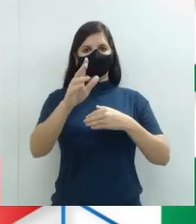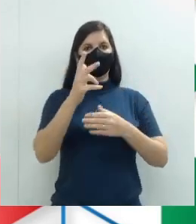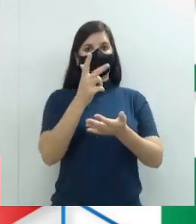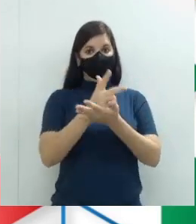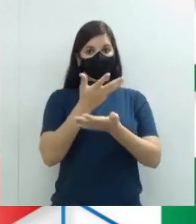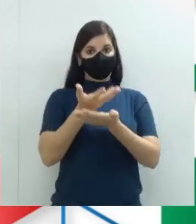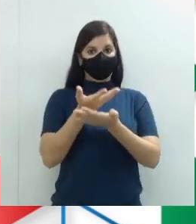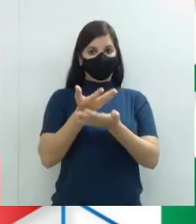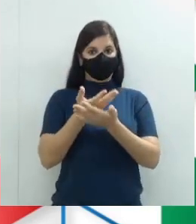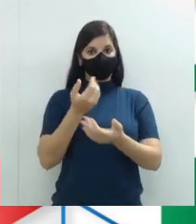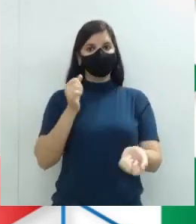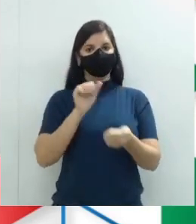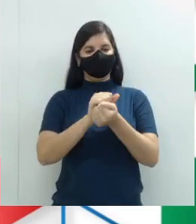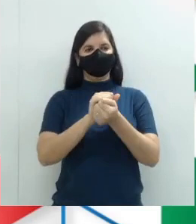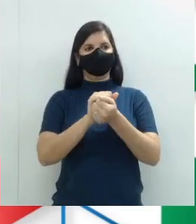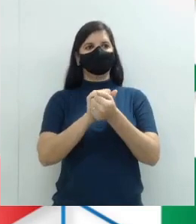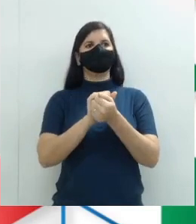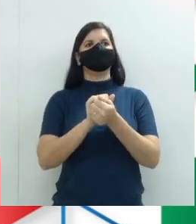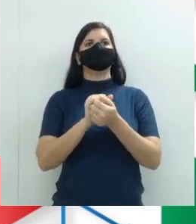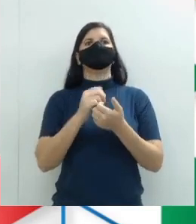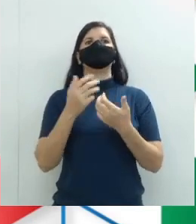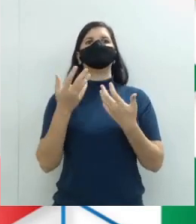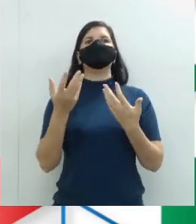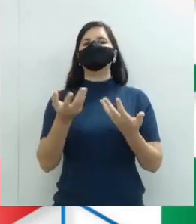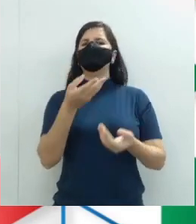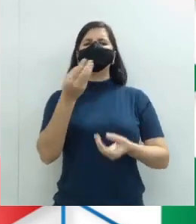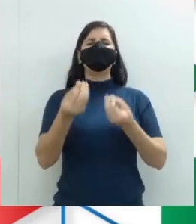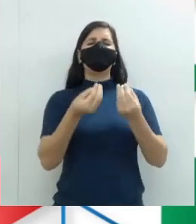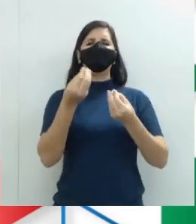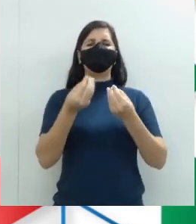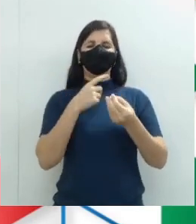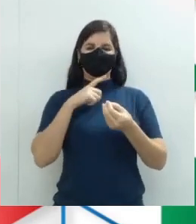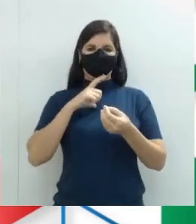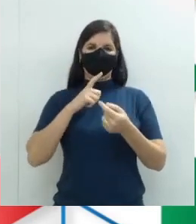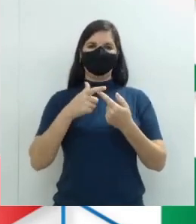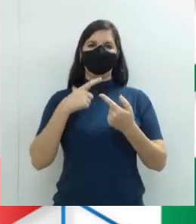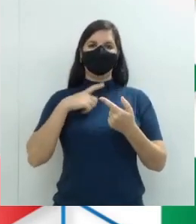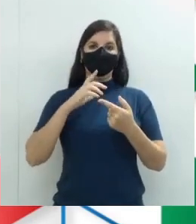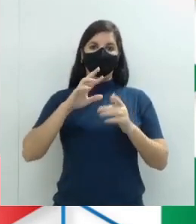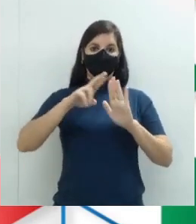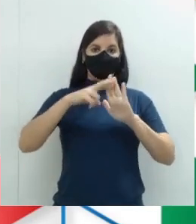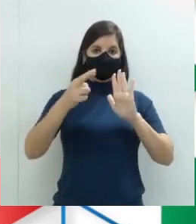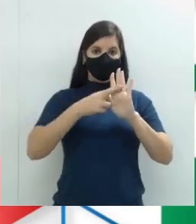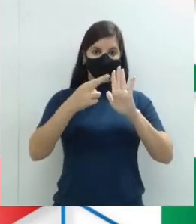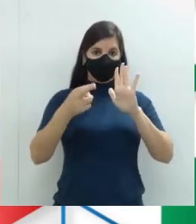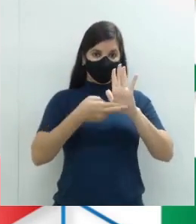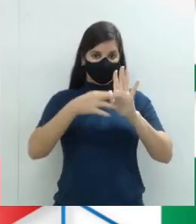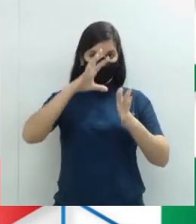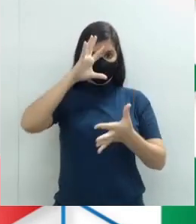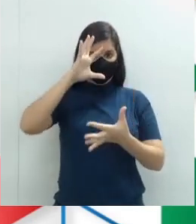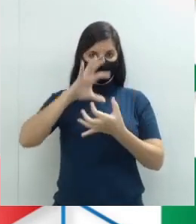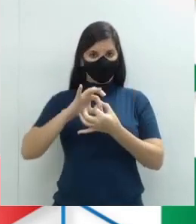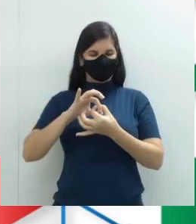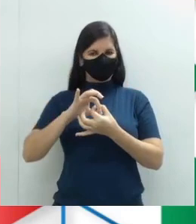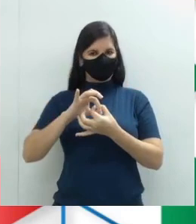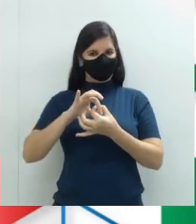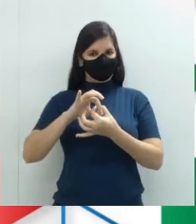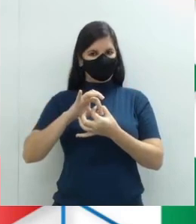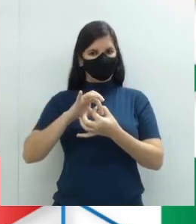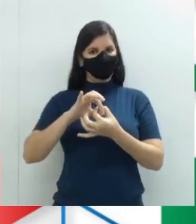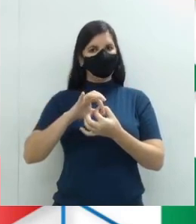videoaulas conosco, tá? Mas o que acontece de verdade? Acontece mediante uma regra lógica, como eu acabei de